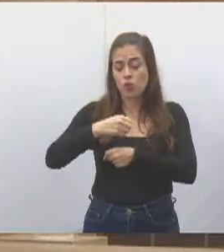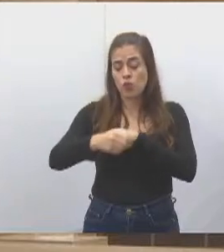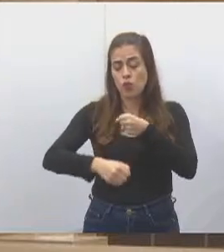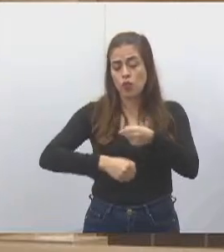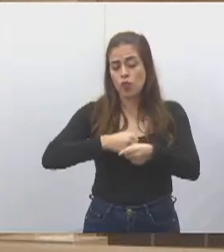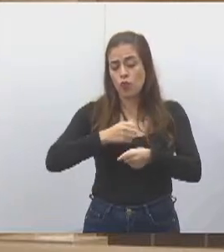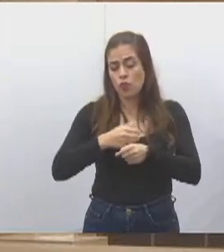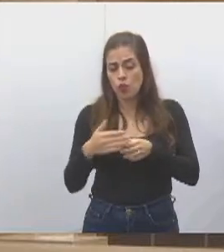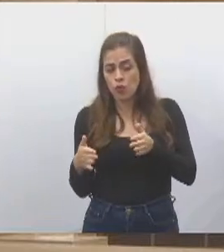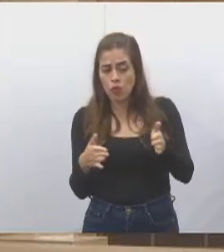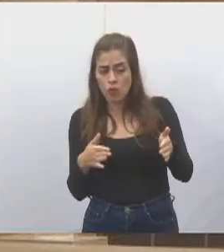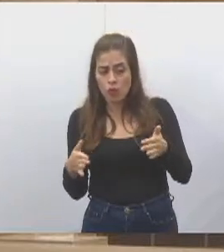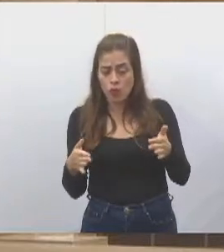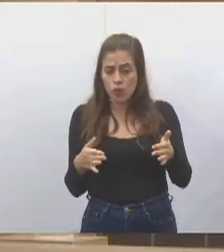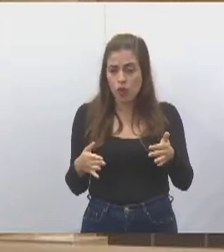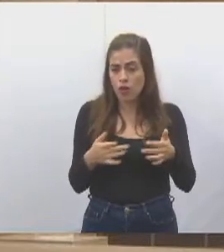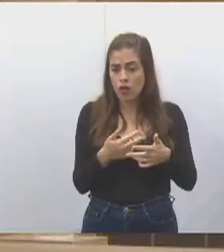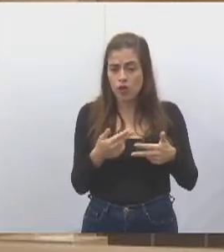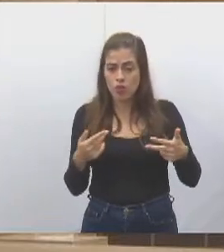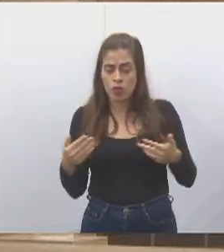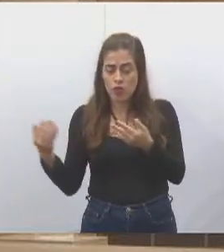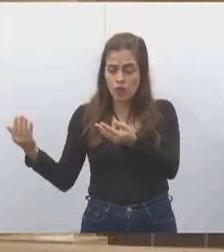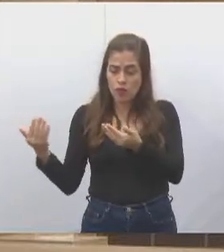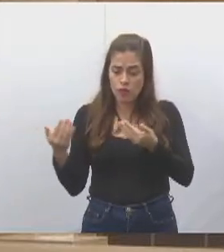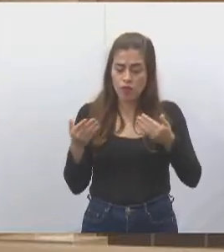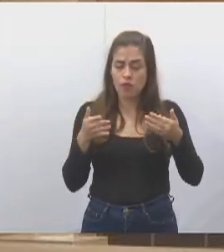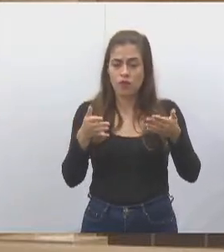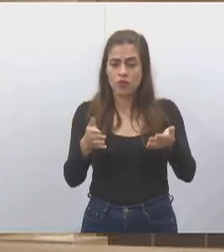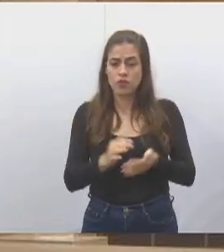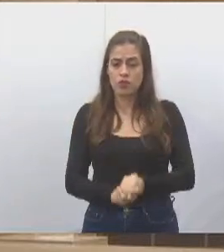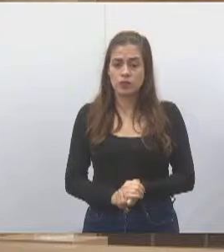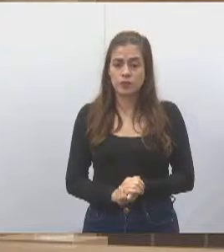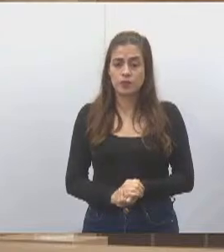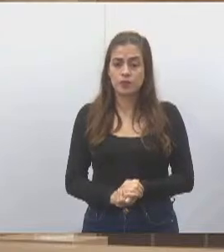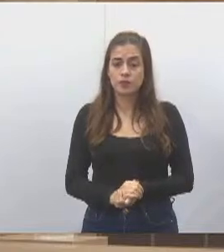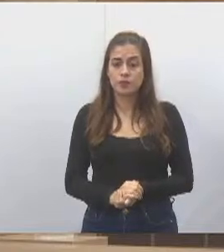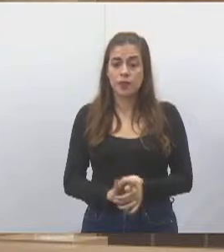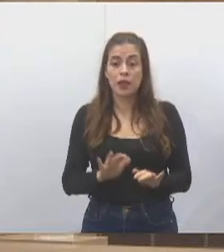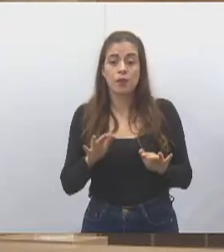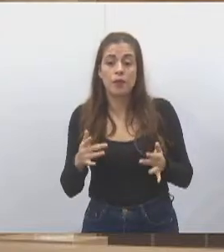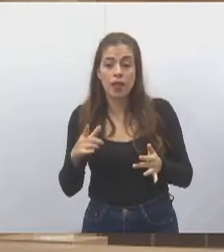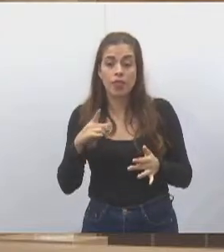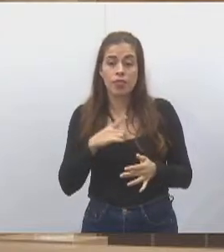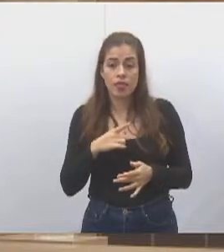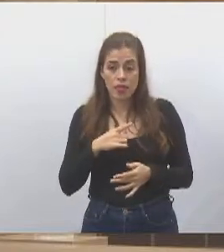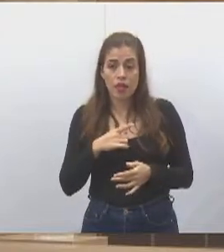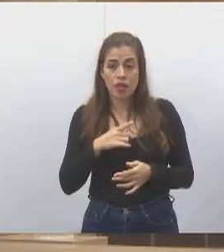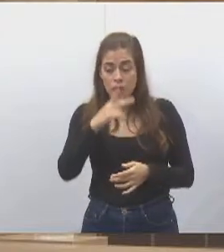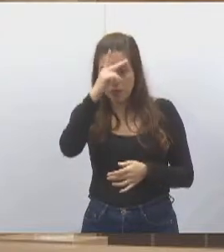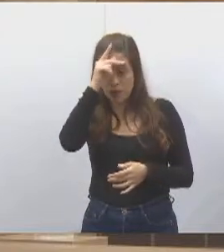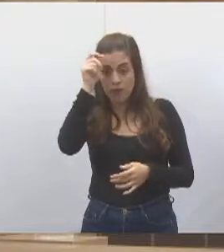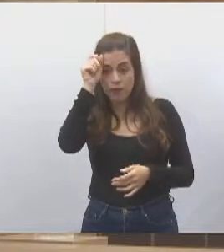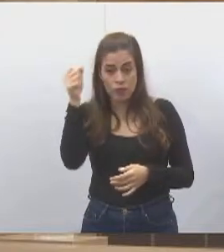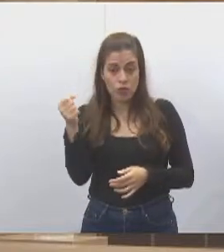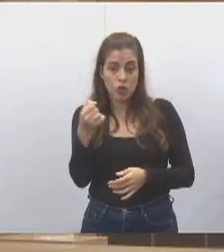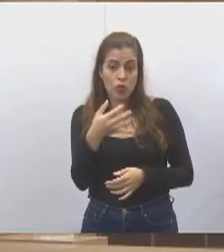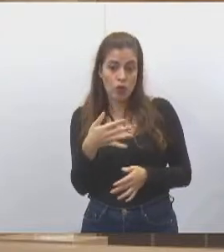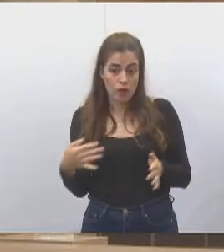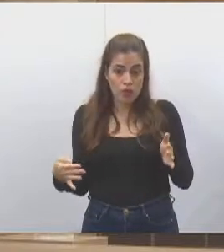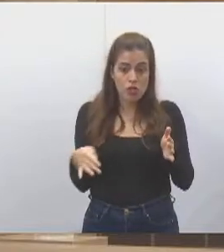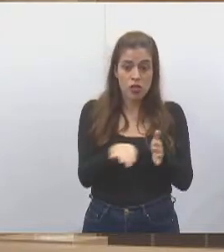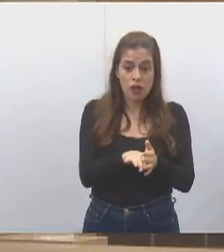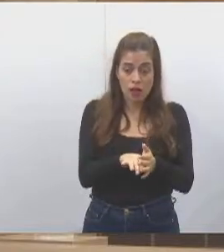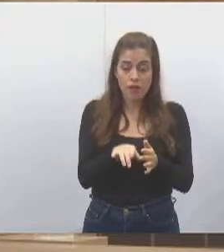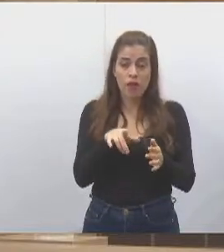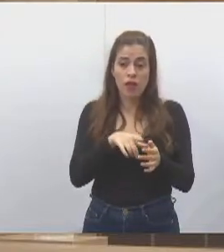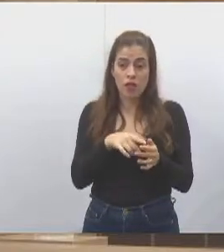as demandas que são trazidas por vocês. Agora, nós temos um governo novo que está chegando, um prefeito novo que vai compor